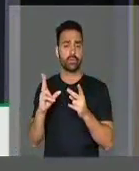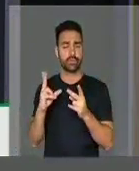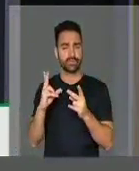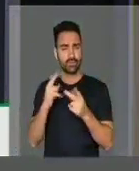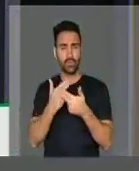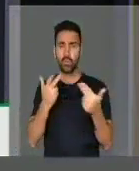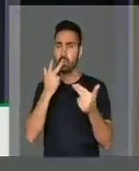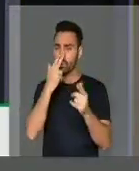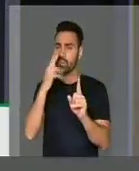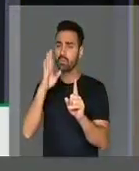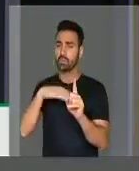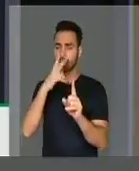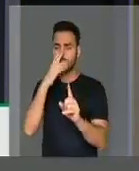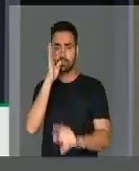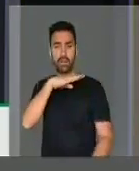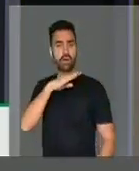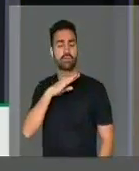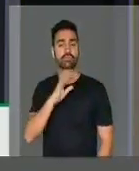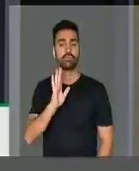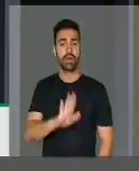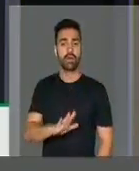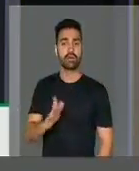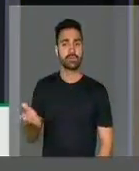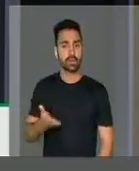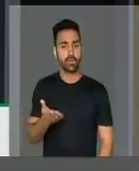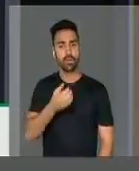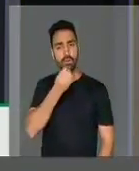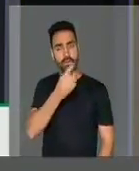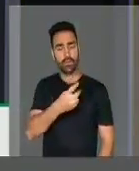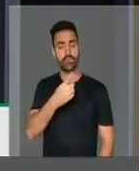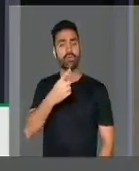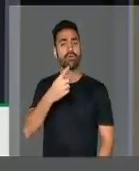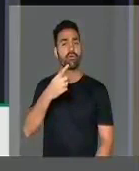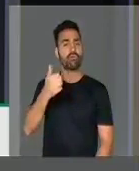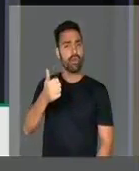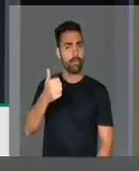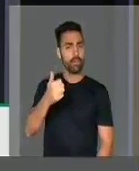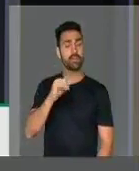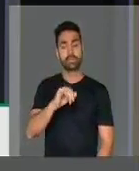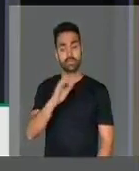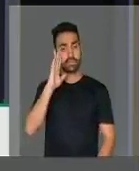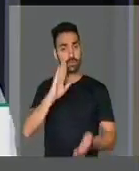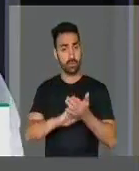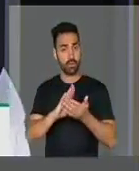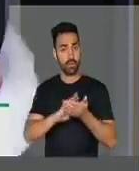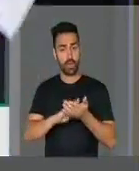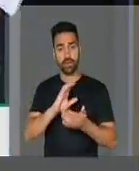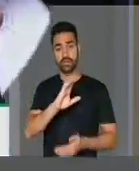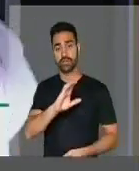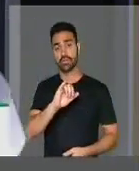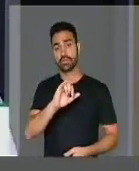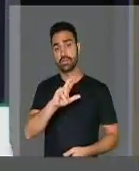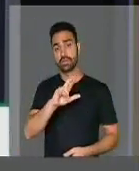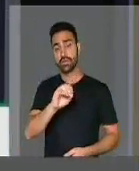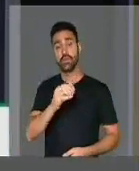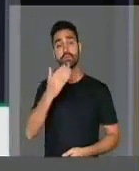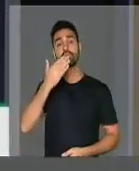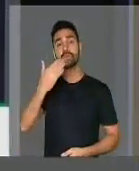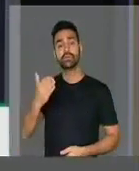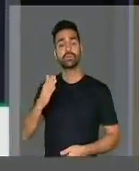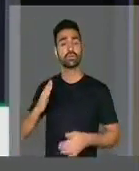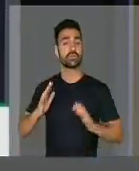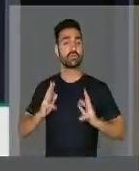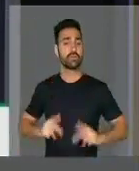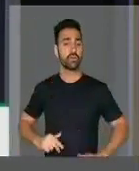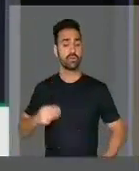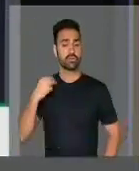creio que nesse momento vale a pena, quando se homenageia o Círio de Nazaré, pedir que a Virgem de Nazaré